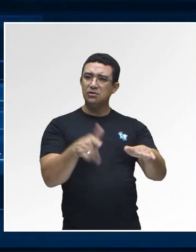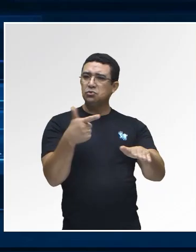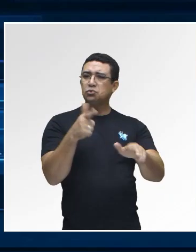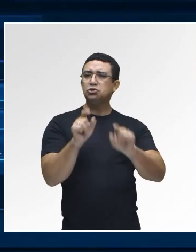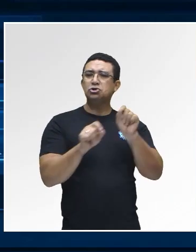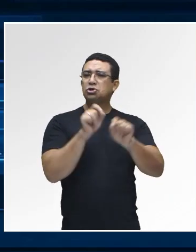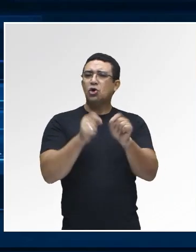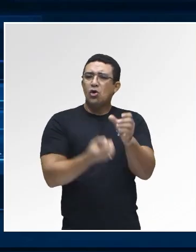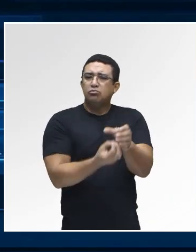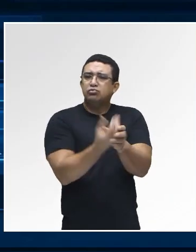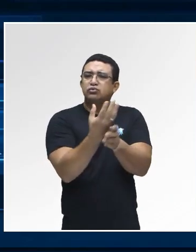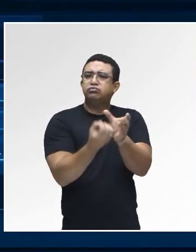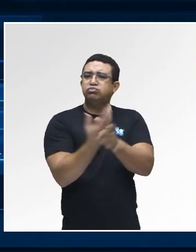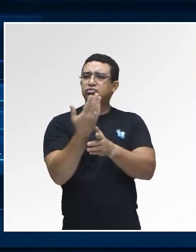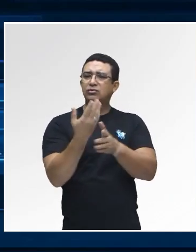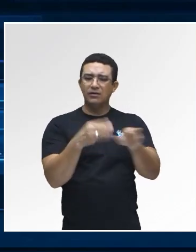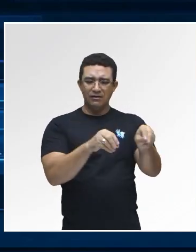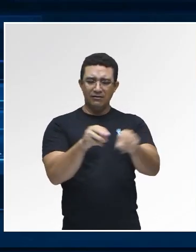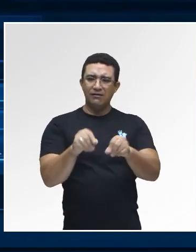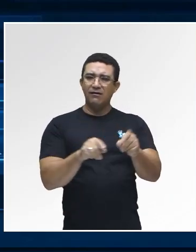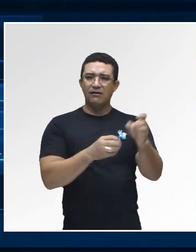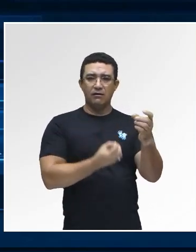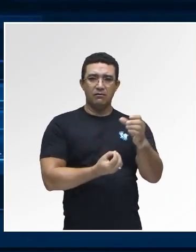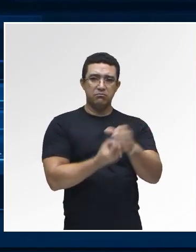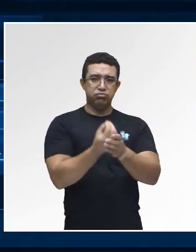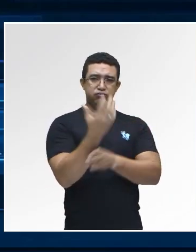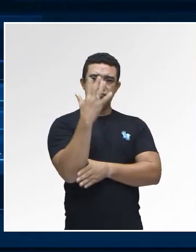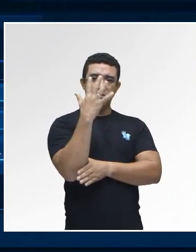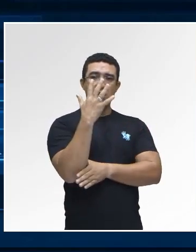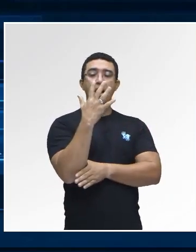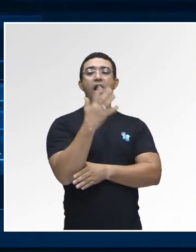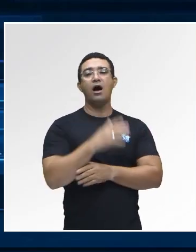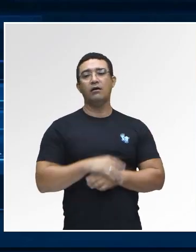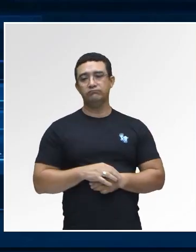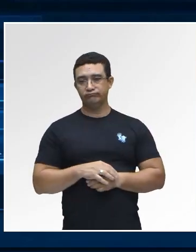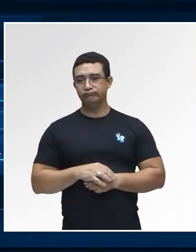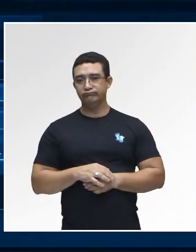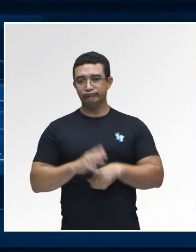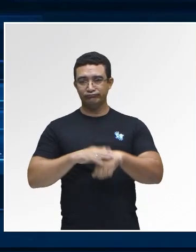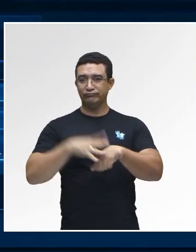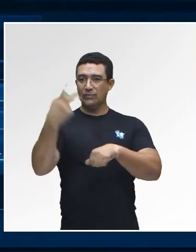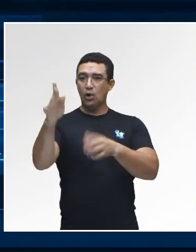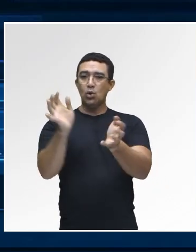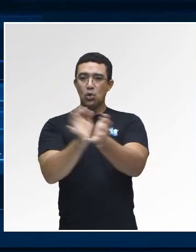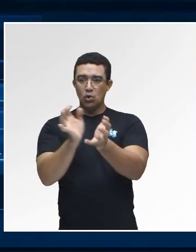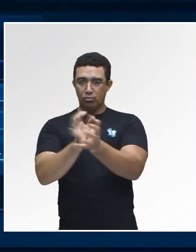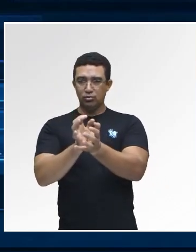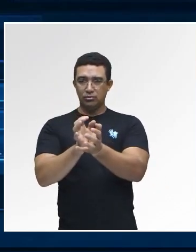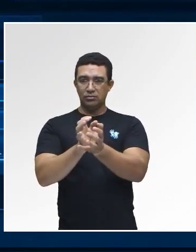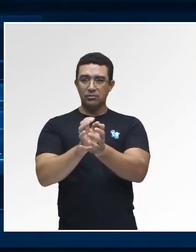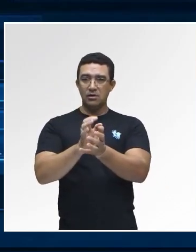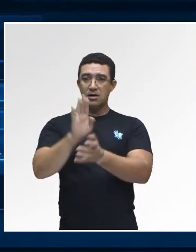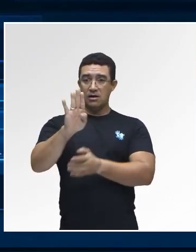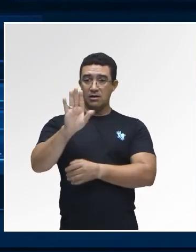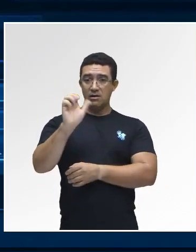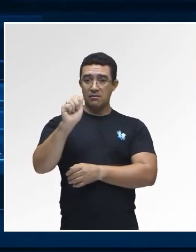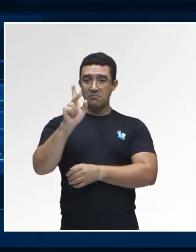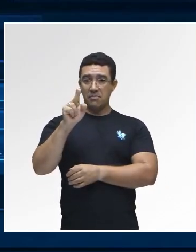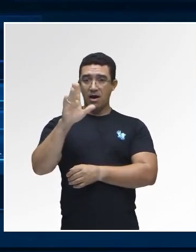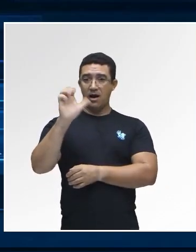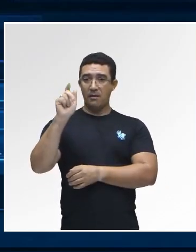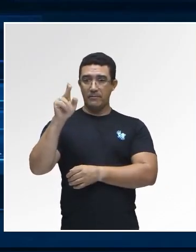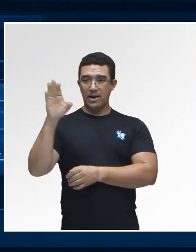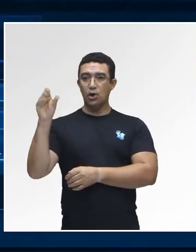esse foi um dos motivos que fez com que os bárbaros invadissem o território romano. Por quê? Porque o território